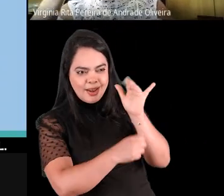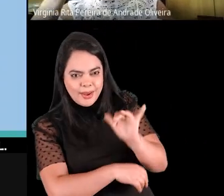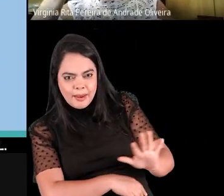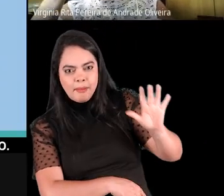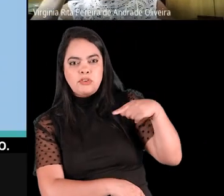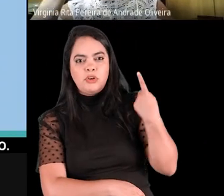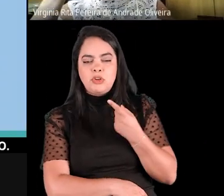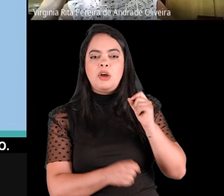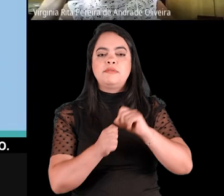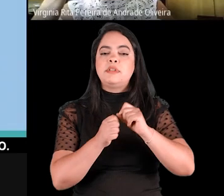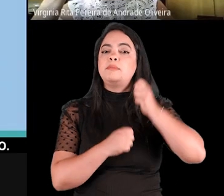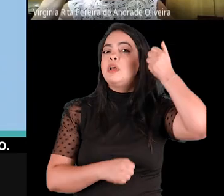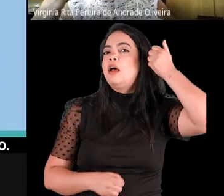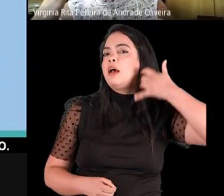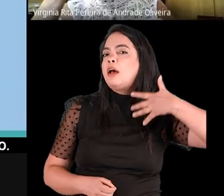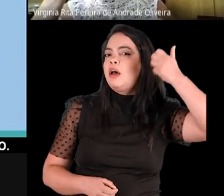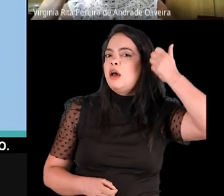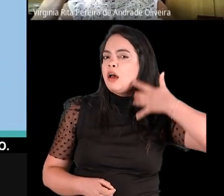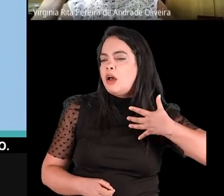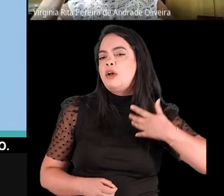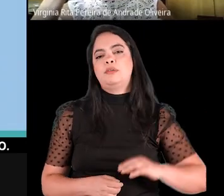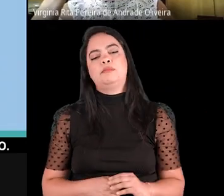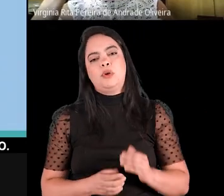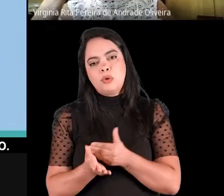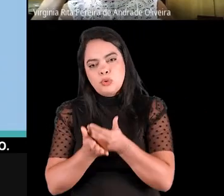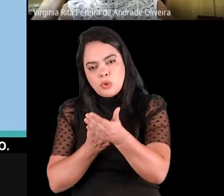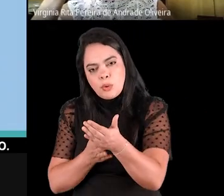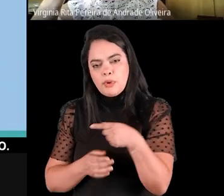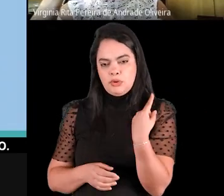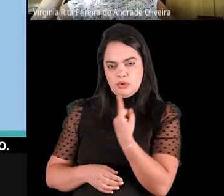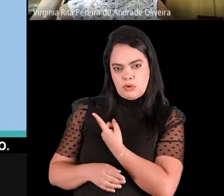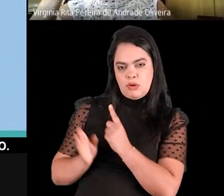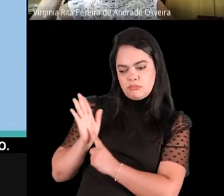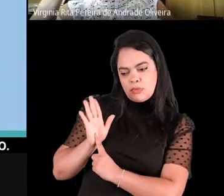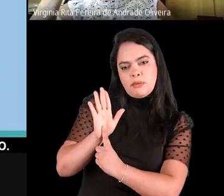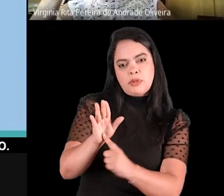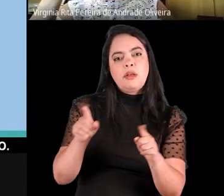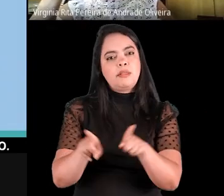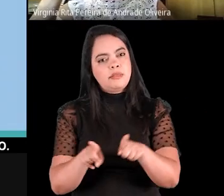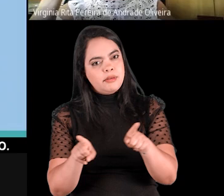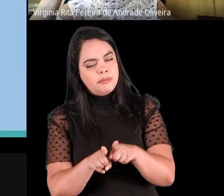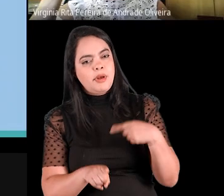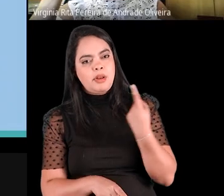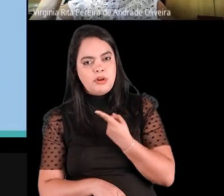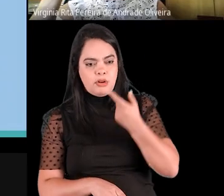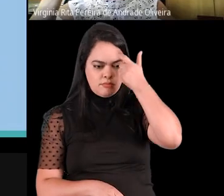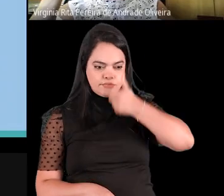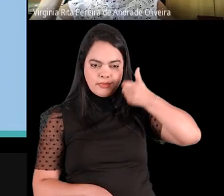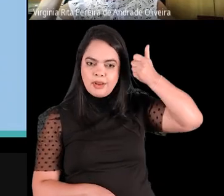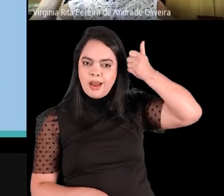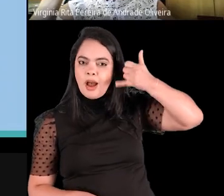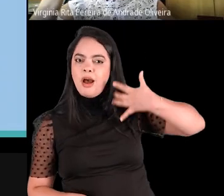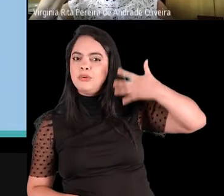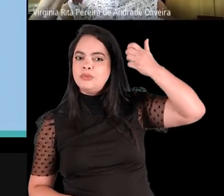material. Já no início, quando nós nos apresentamos, nós também fizemos a nossa audiodescrição, né?